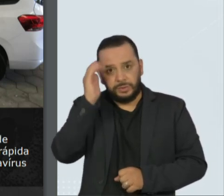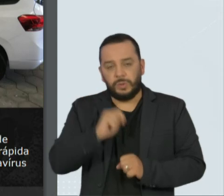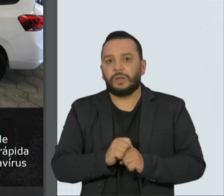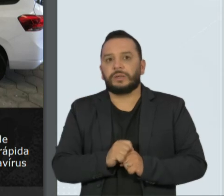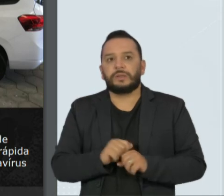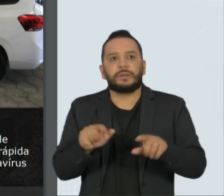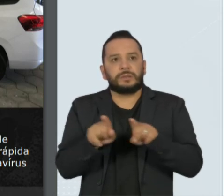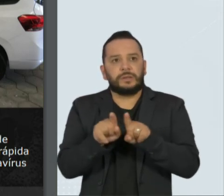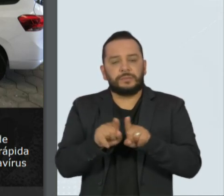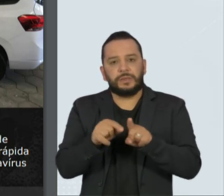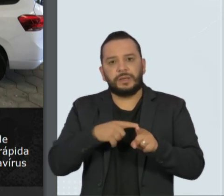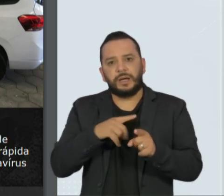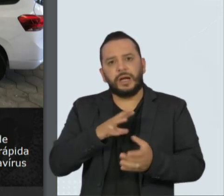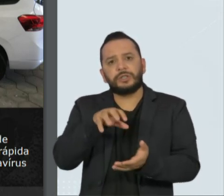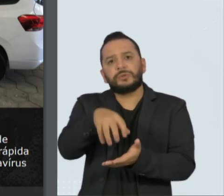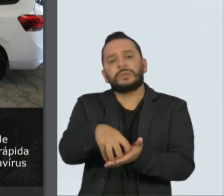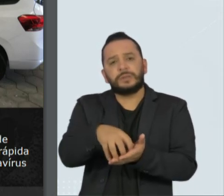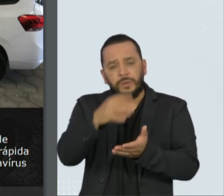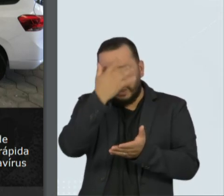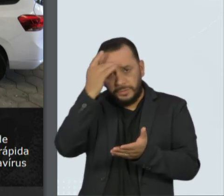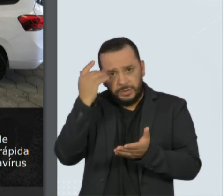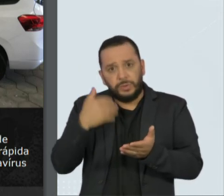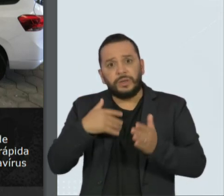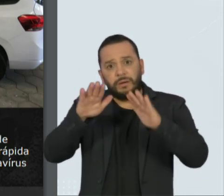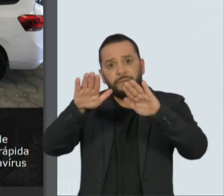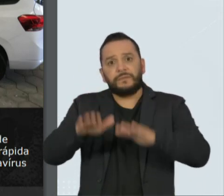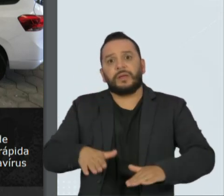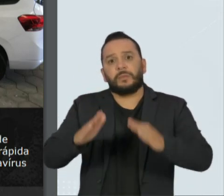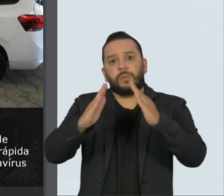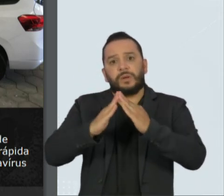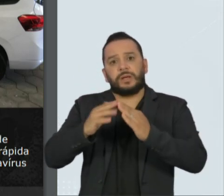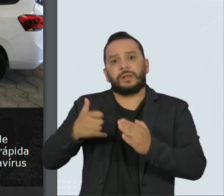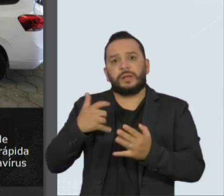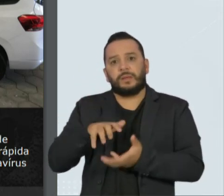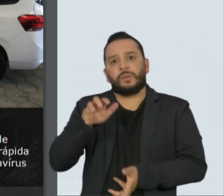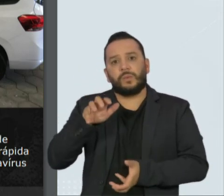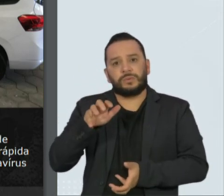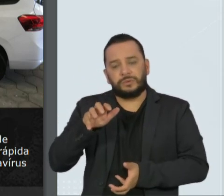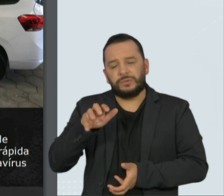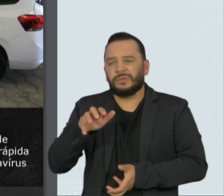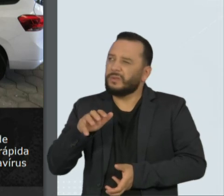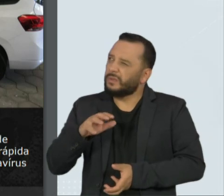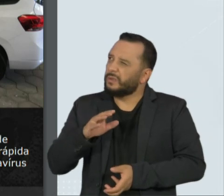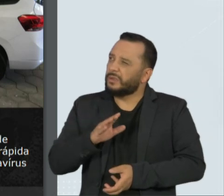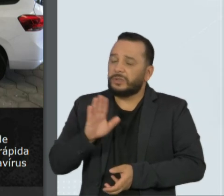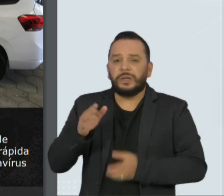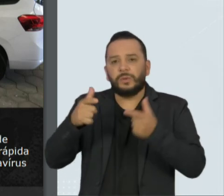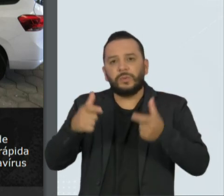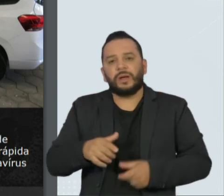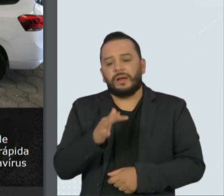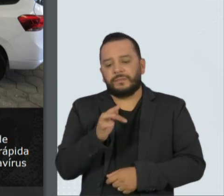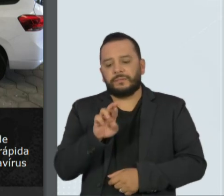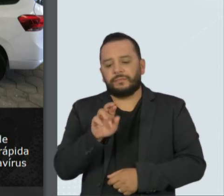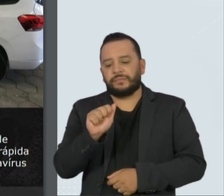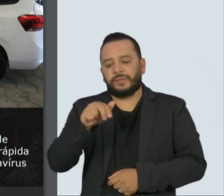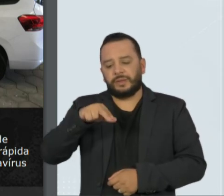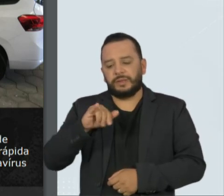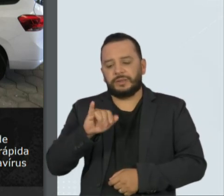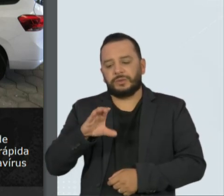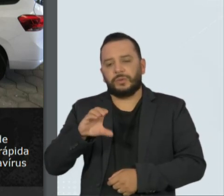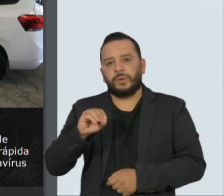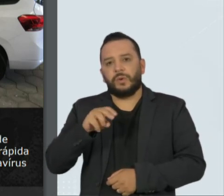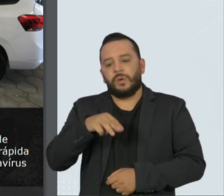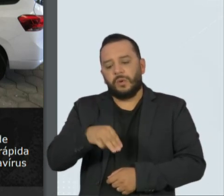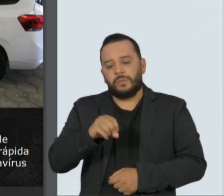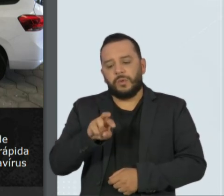As instituições de longa permanência de idosos, fizemos já lá na Casa Francisco Morato e vamos mais